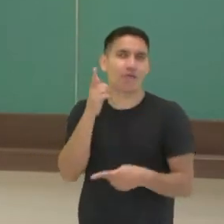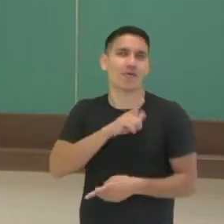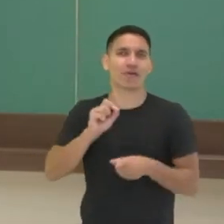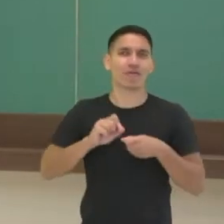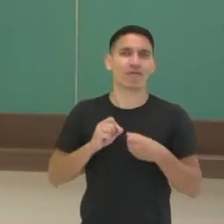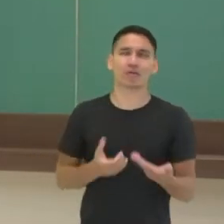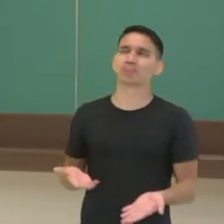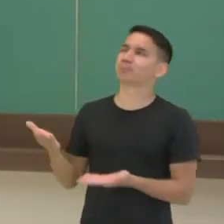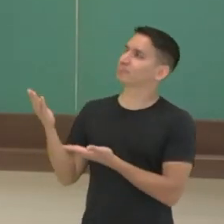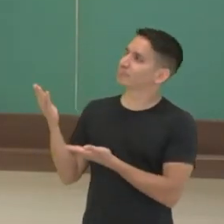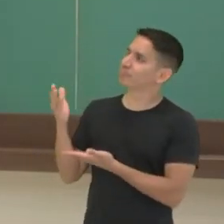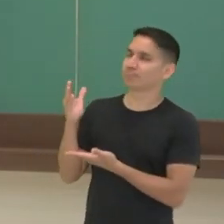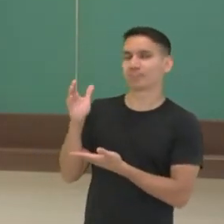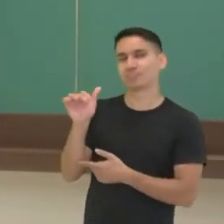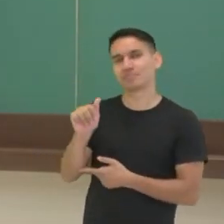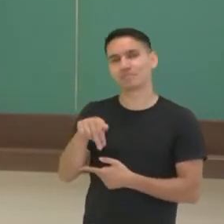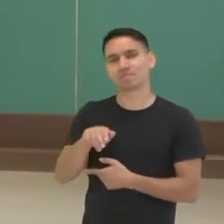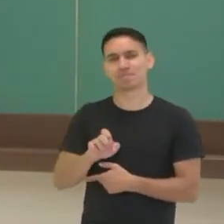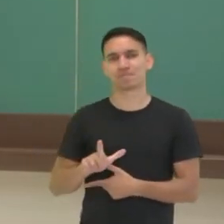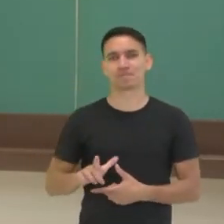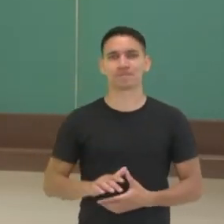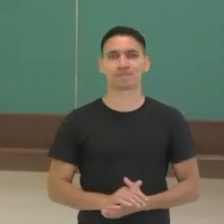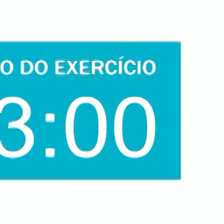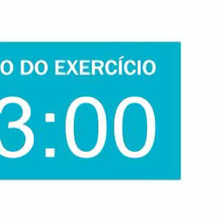temos com a palavra anel.